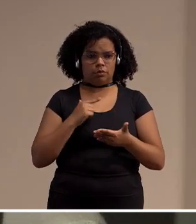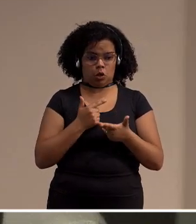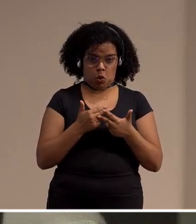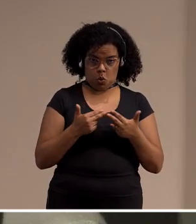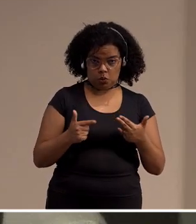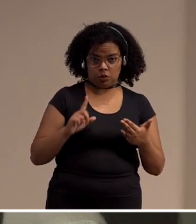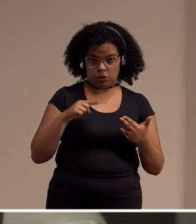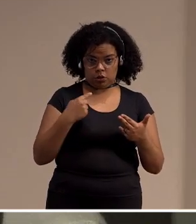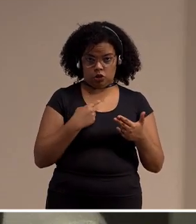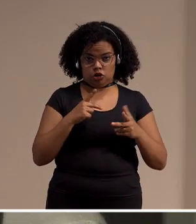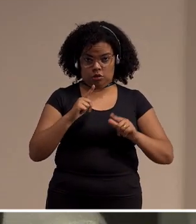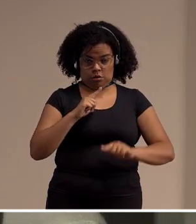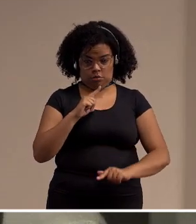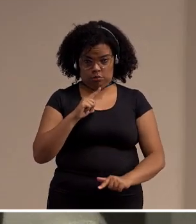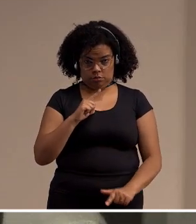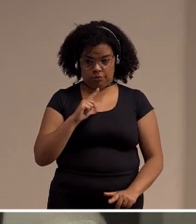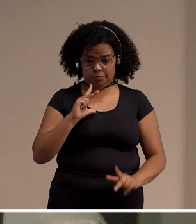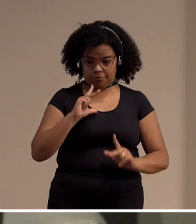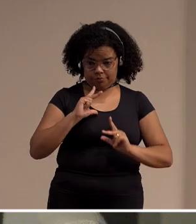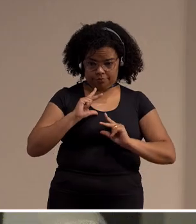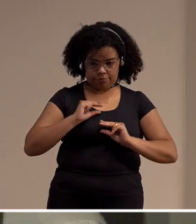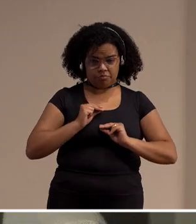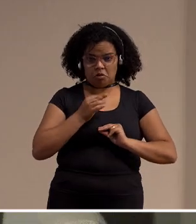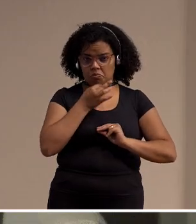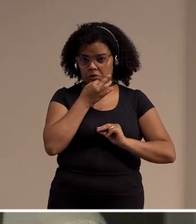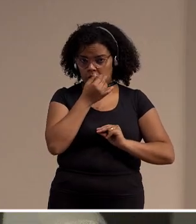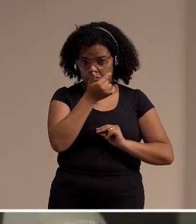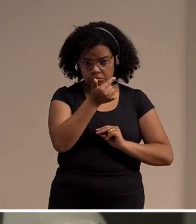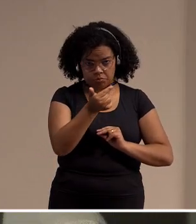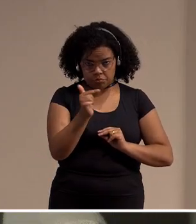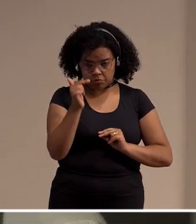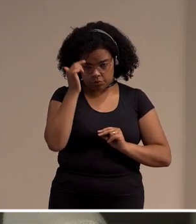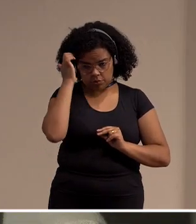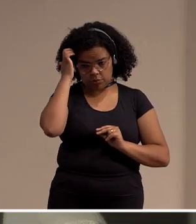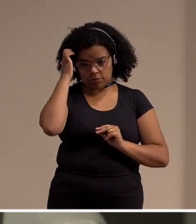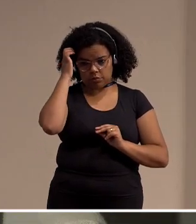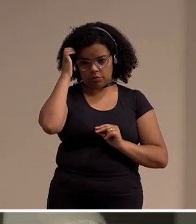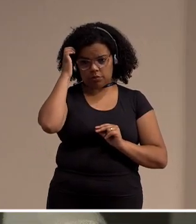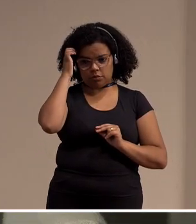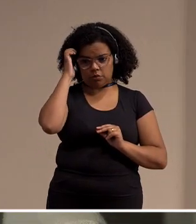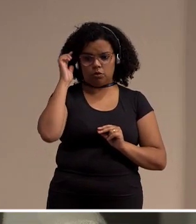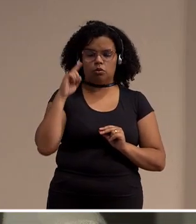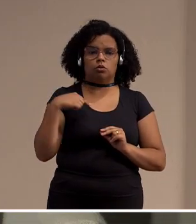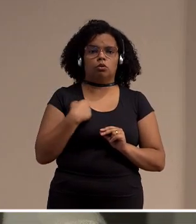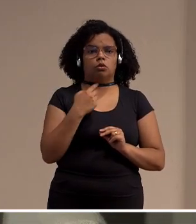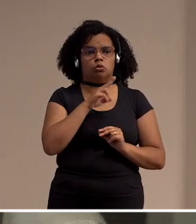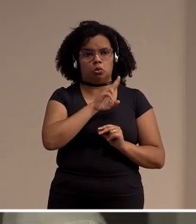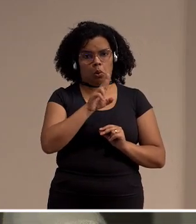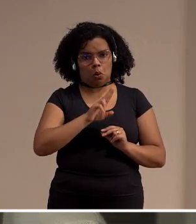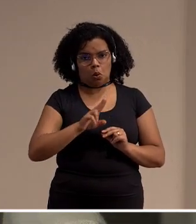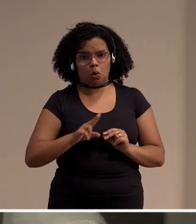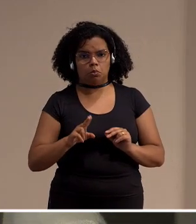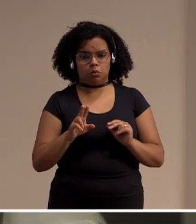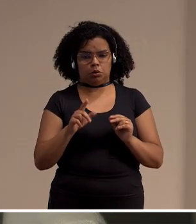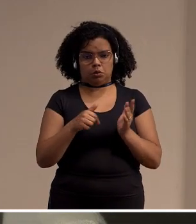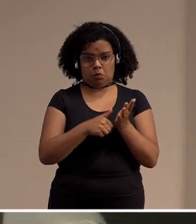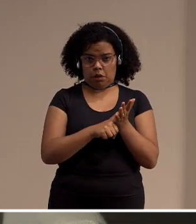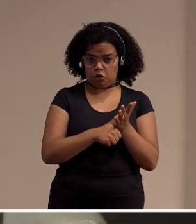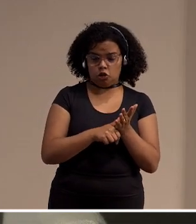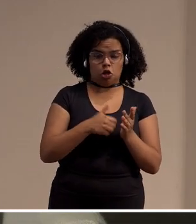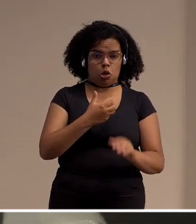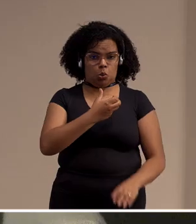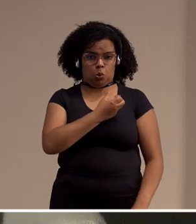gente recebe sem opinar sobre isso. Os nossos nomes, o RG, o